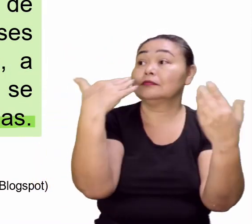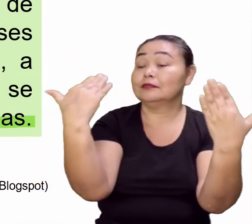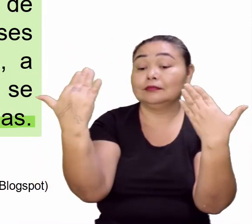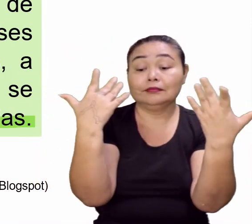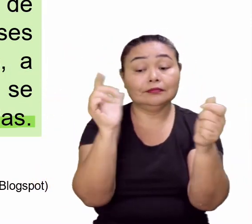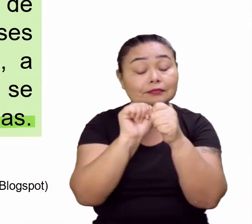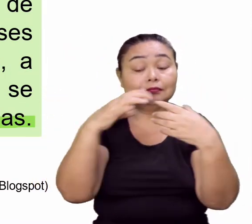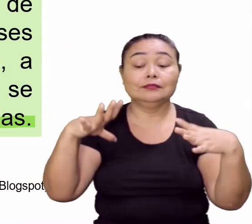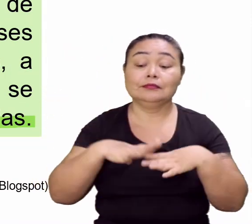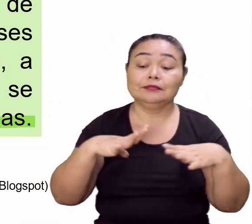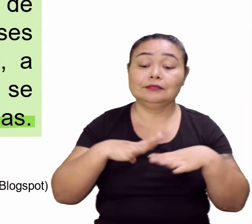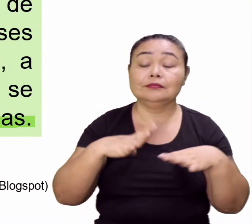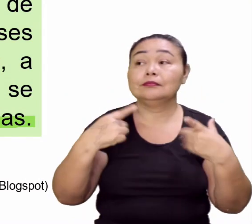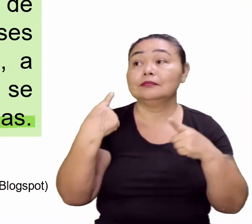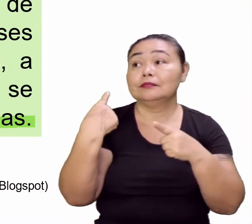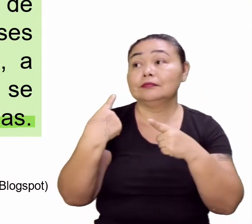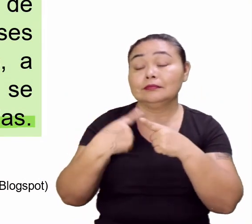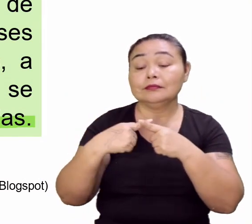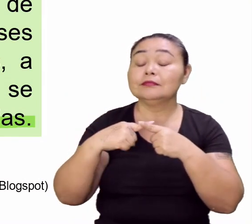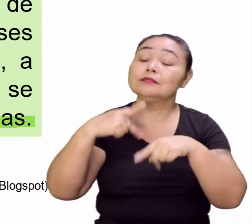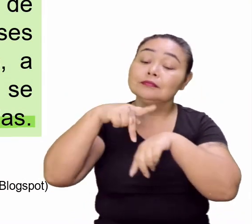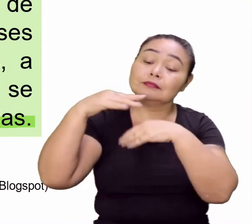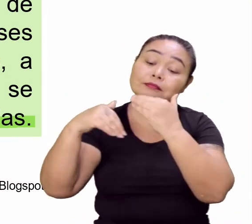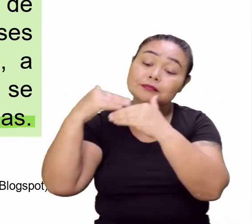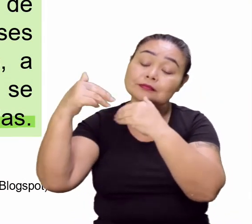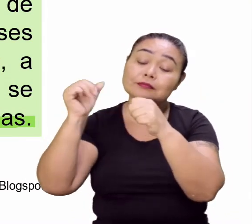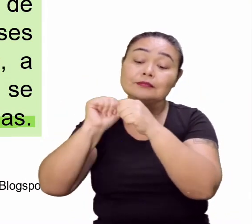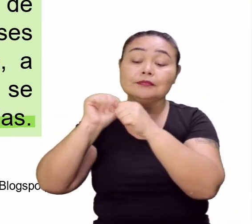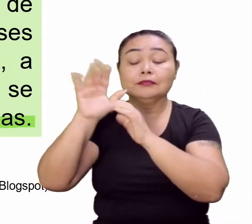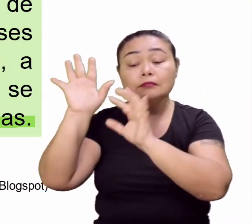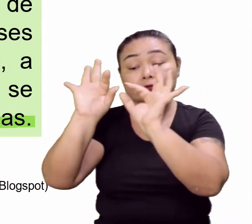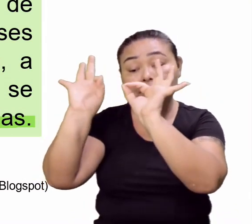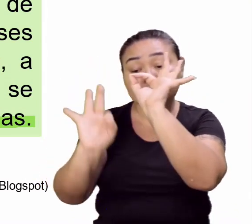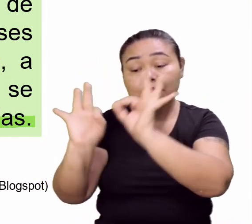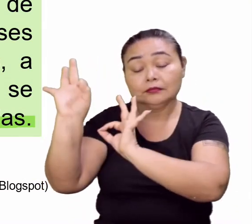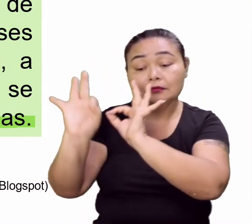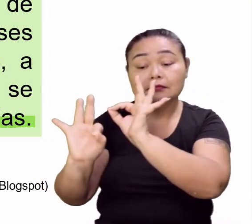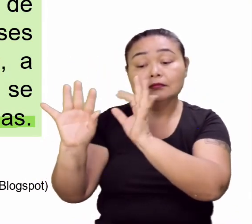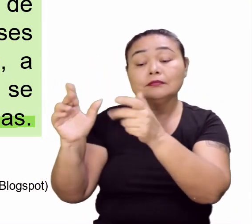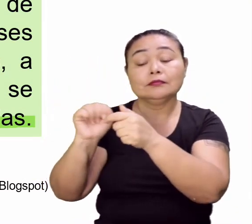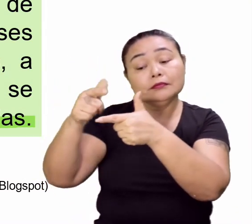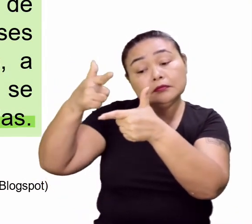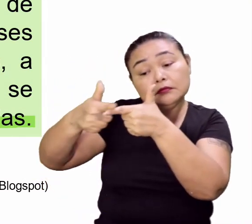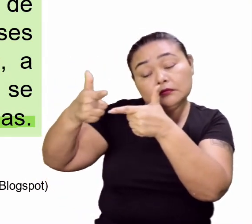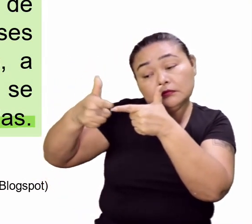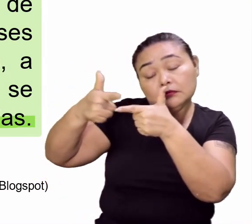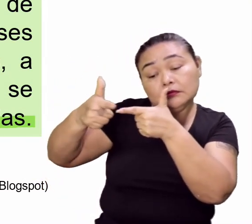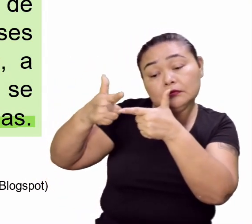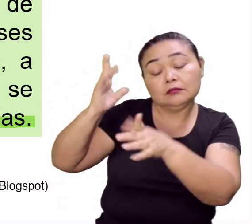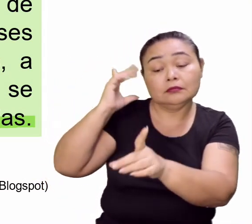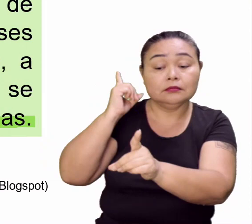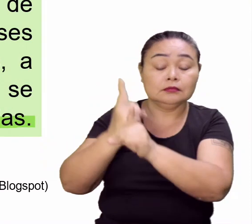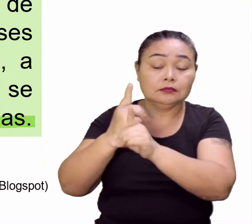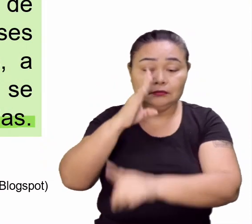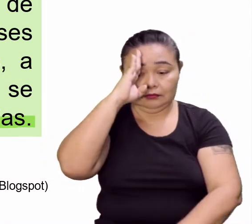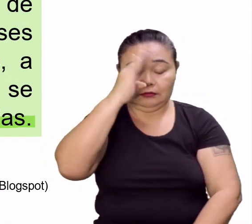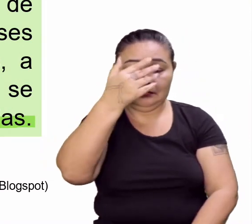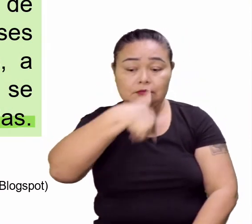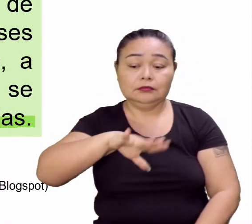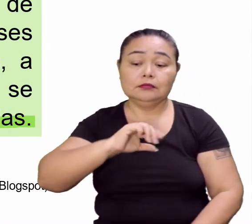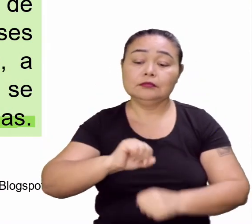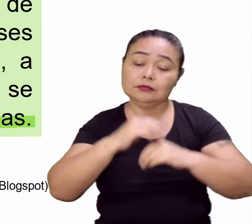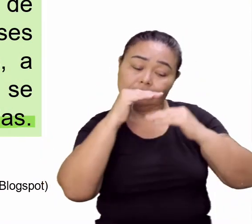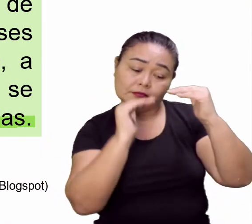estrutura de cidade. Porque são de países desenvolvidos, as cidades são mais estruturadas e esses problemas a gente vai encontrar principalmente no